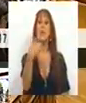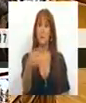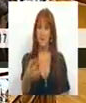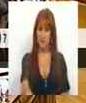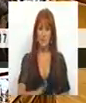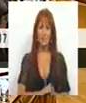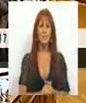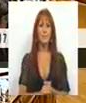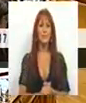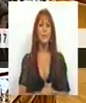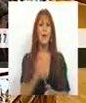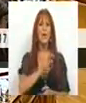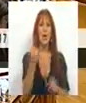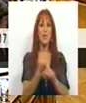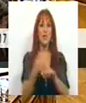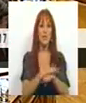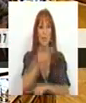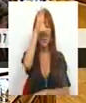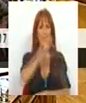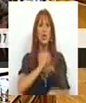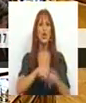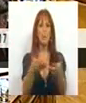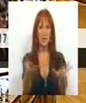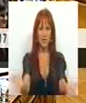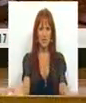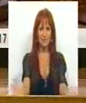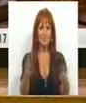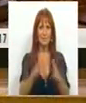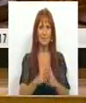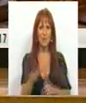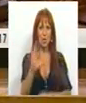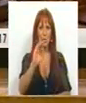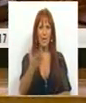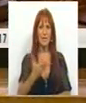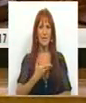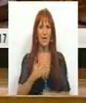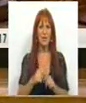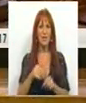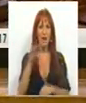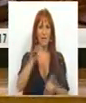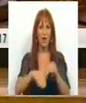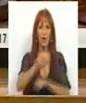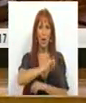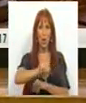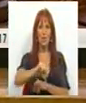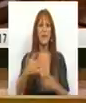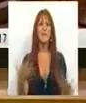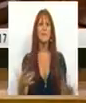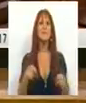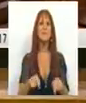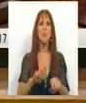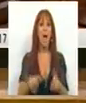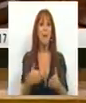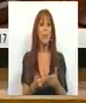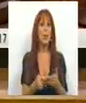Presidente, senhores membros do Governo, senhores deputados, o PSD irá votar contra